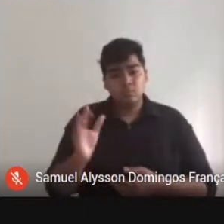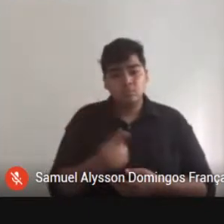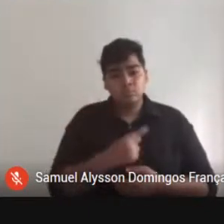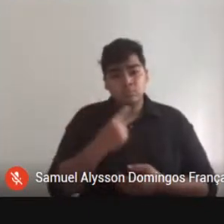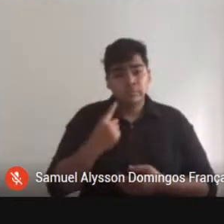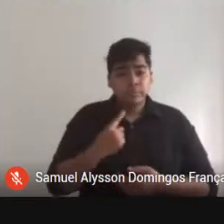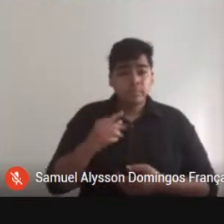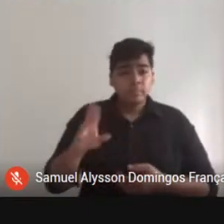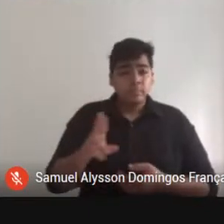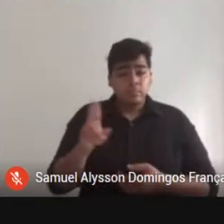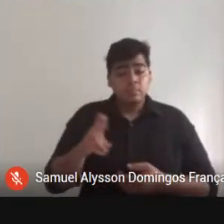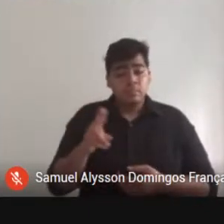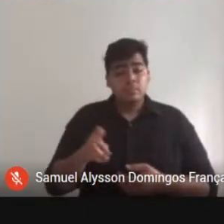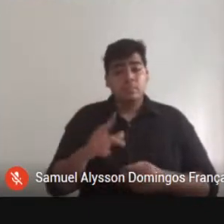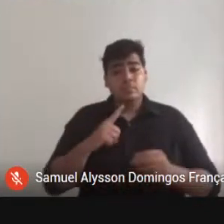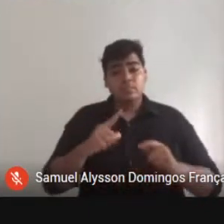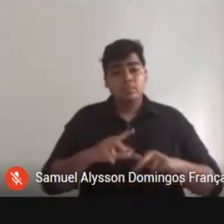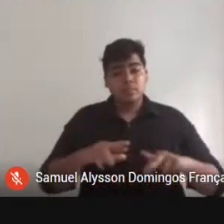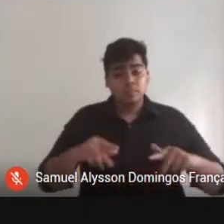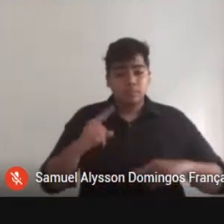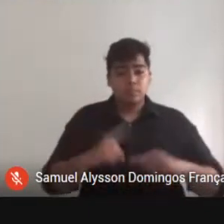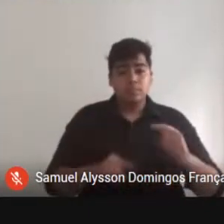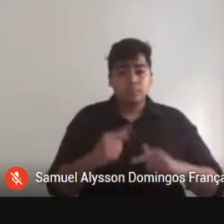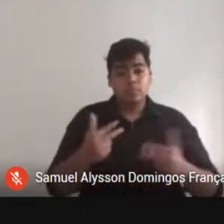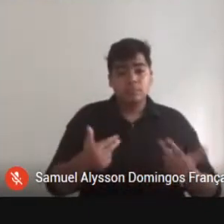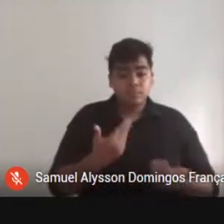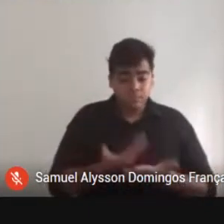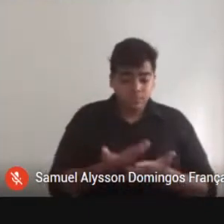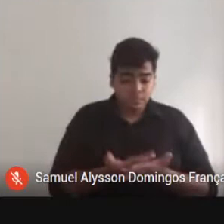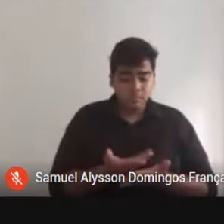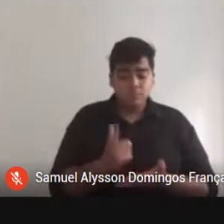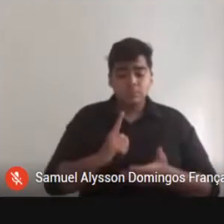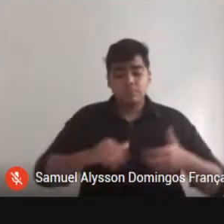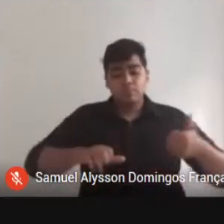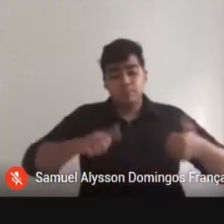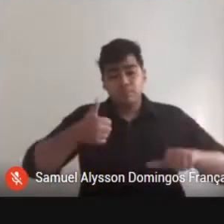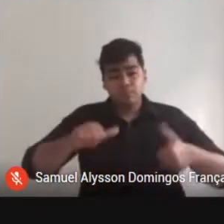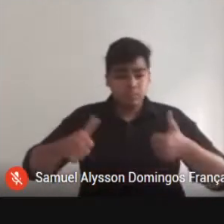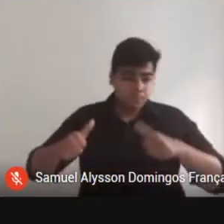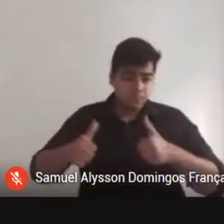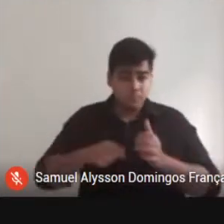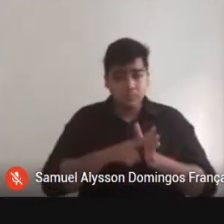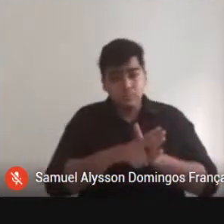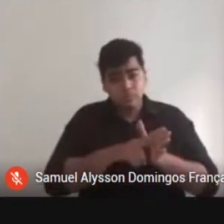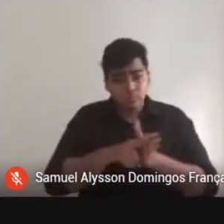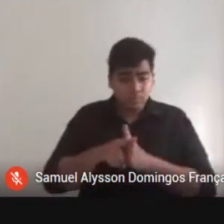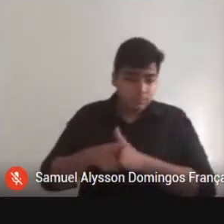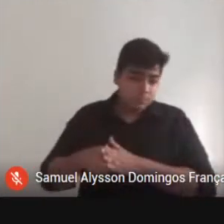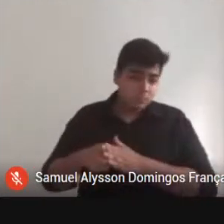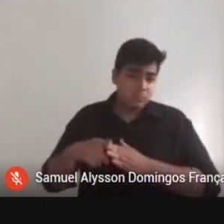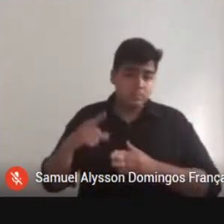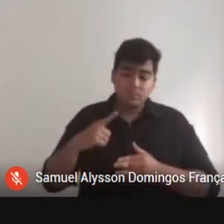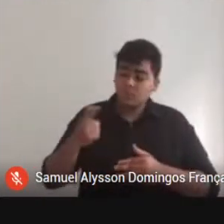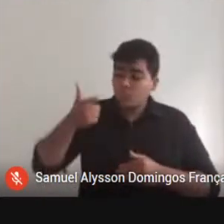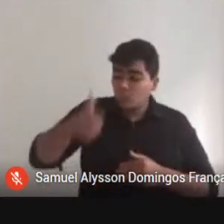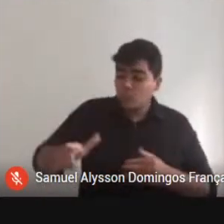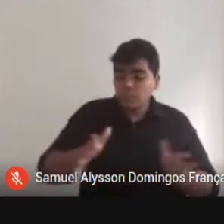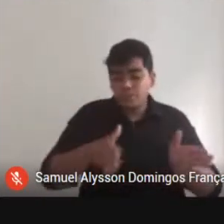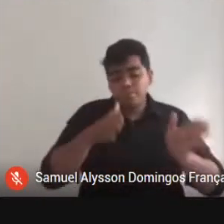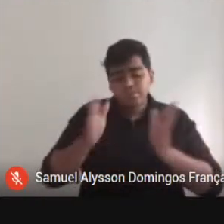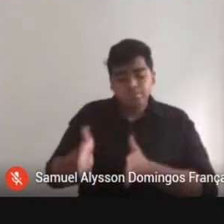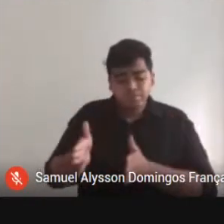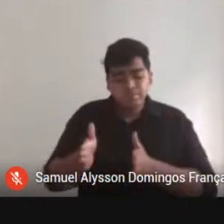determinado produto, faziam estudos, esse estudo passava por análise, depois a gente prototipava, passava por uma outra análise, e